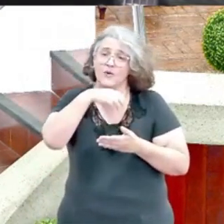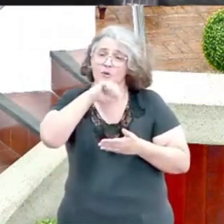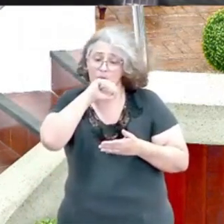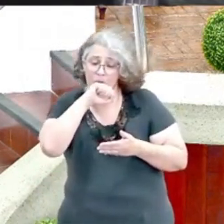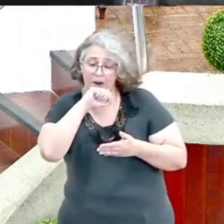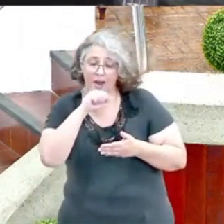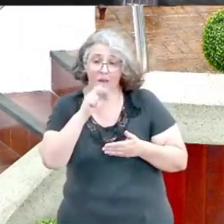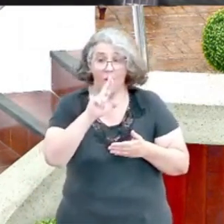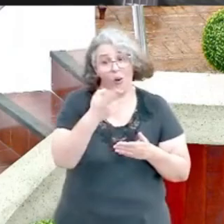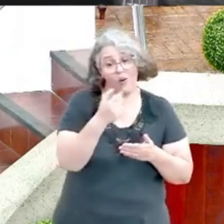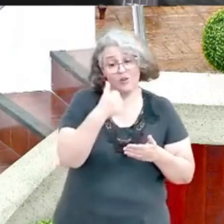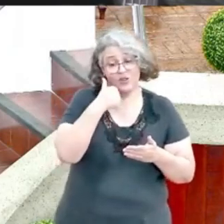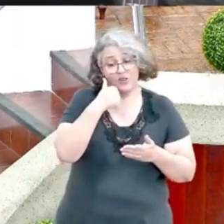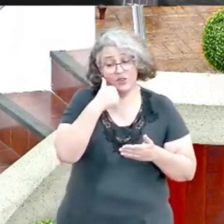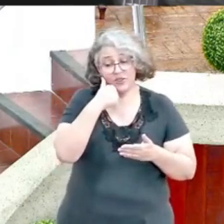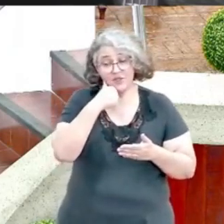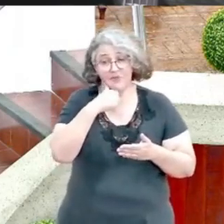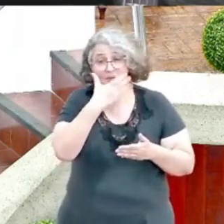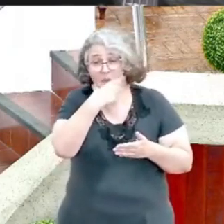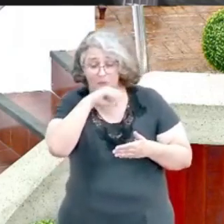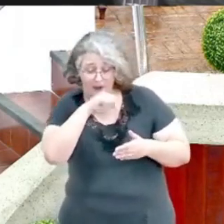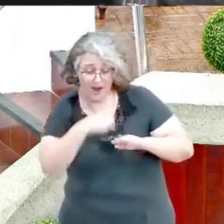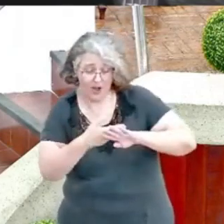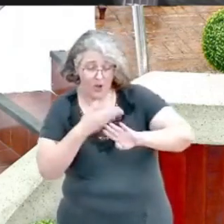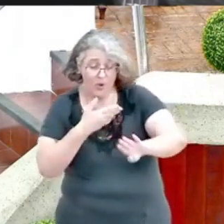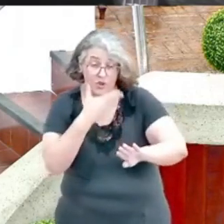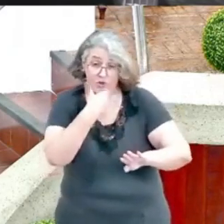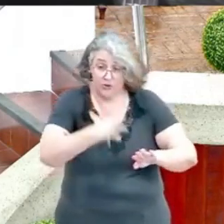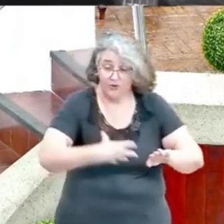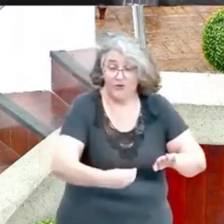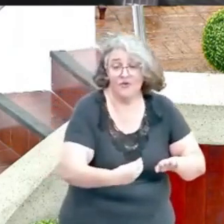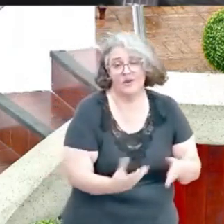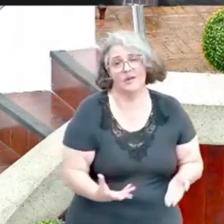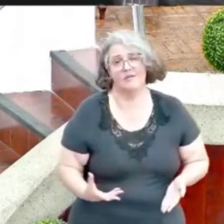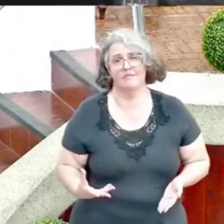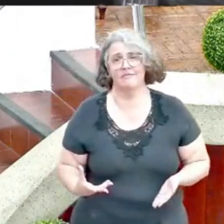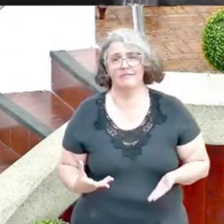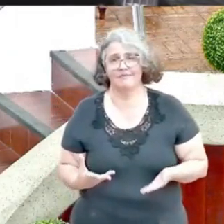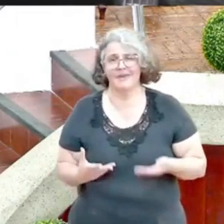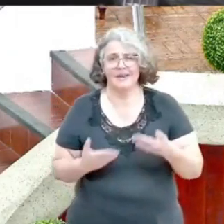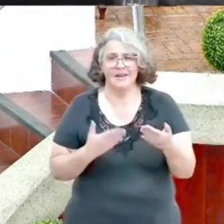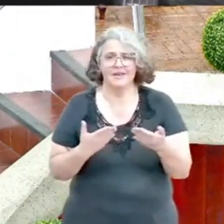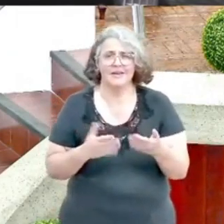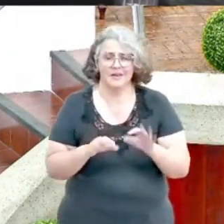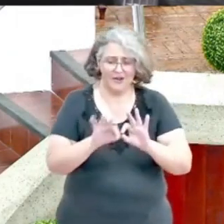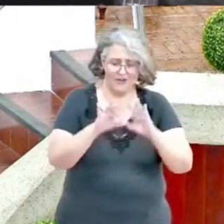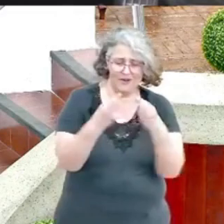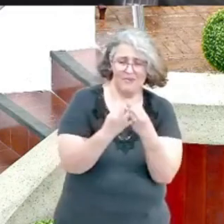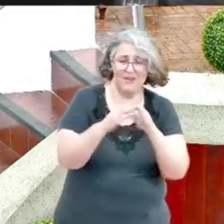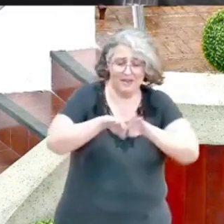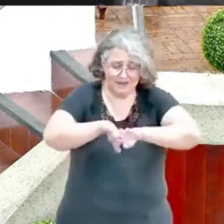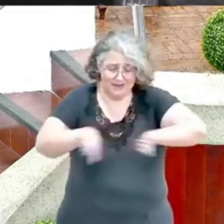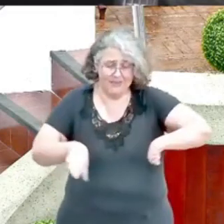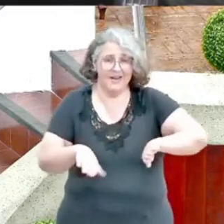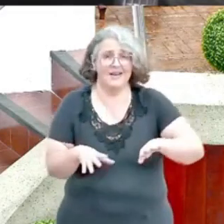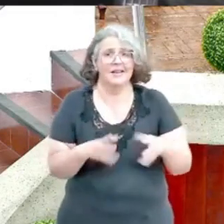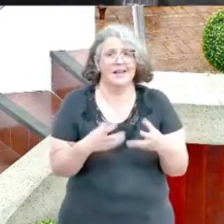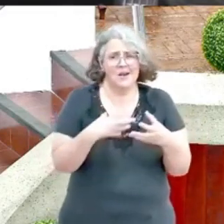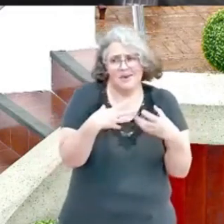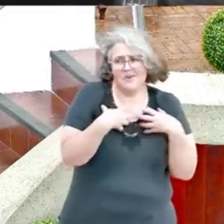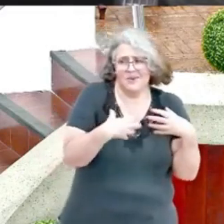seus filhos. E cremos que esse segundo sentimento de um pai que perdeu seus filhos é o que mais se adequa ao contexto. Paulo já havia